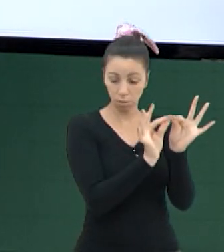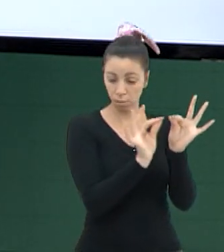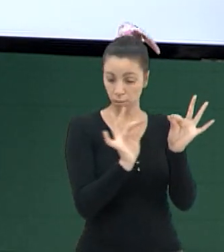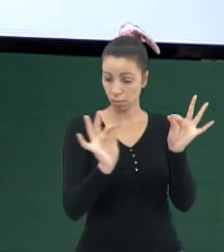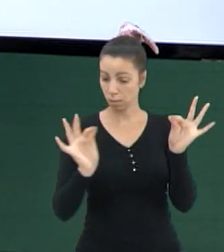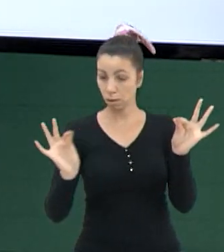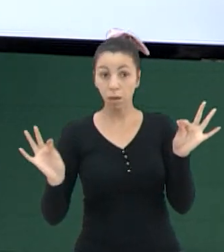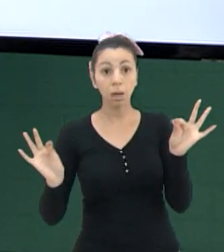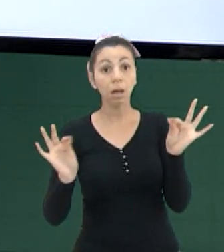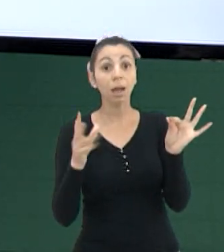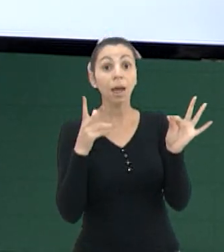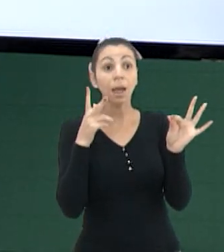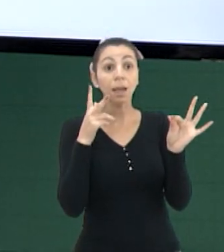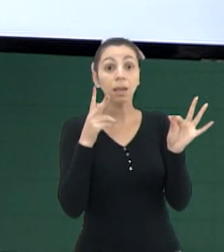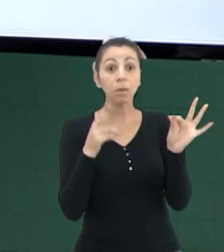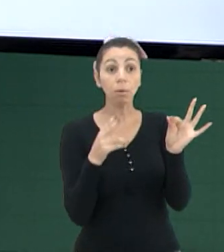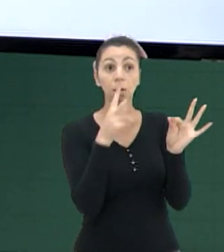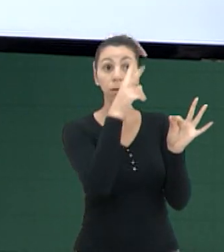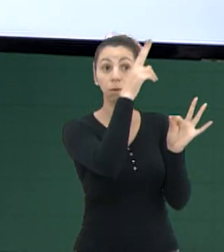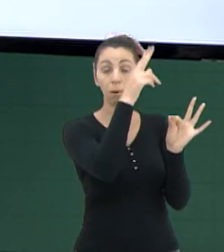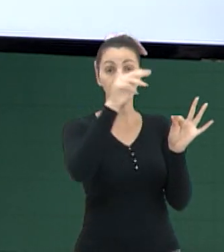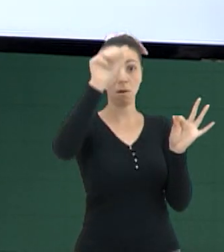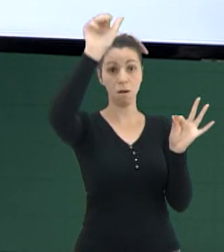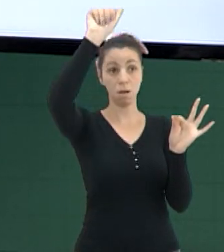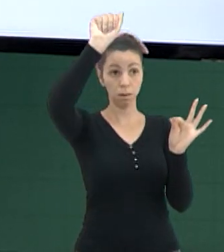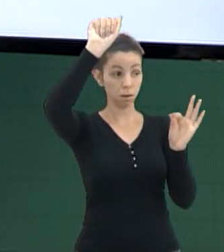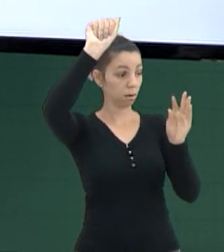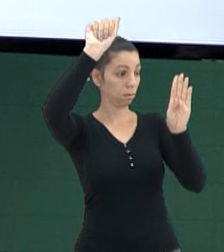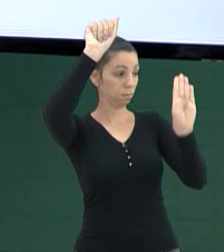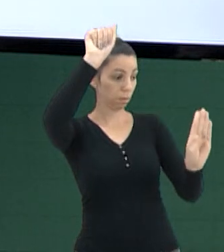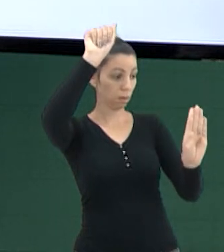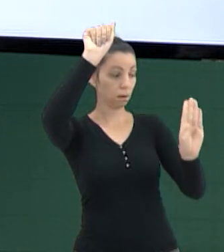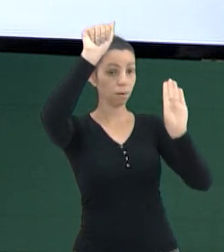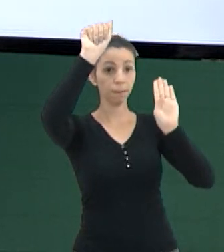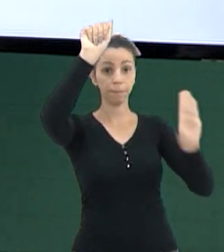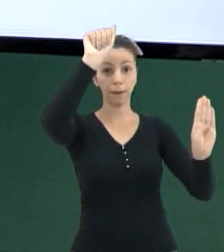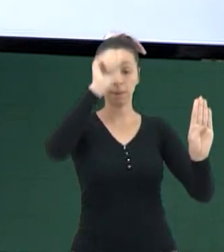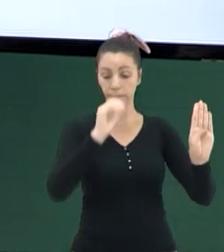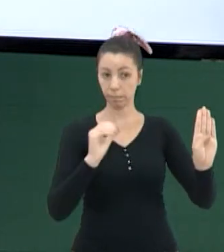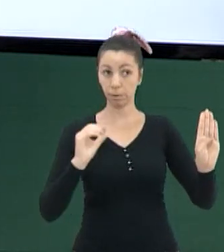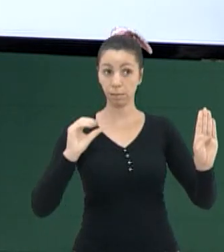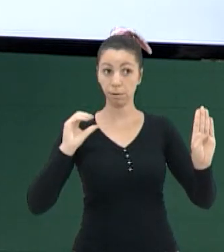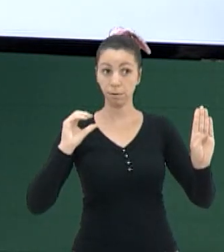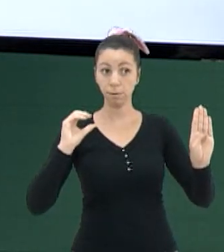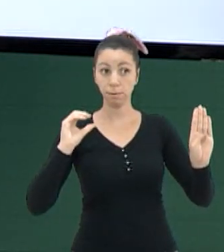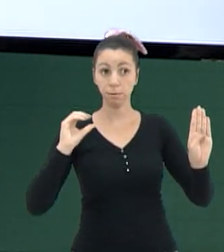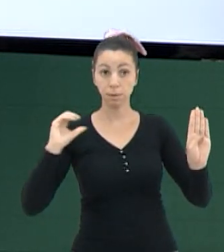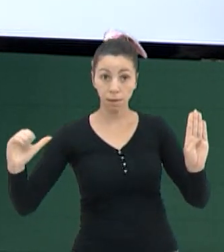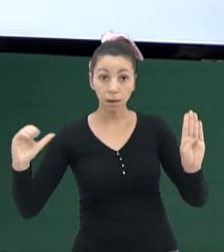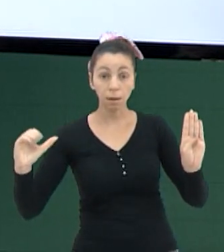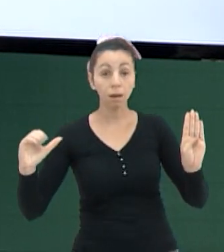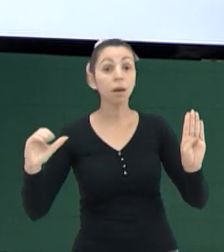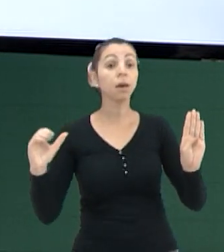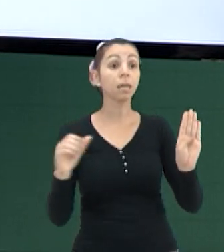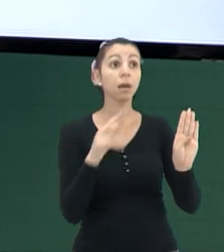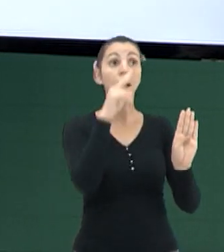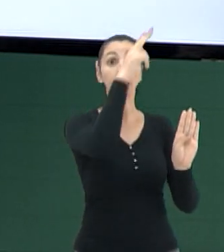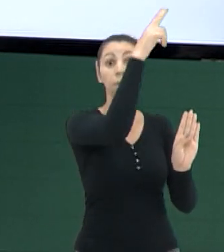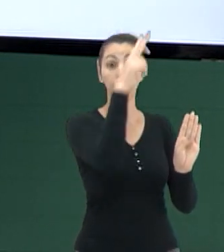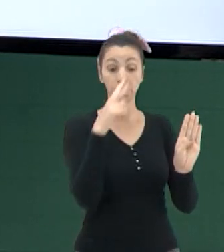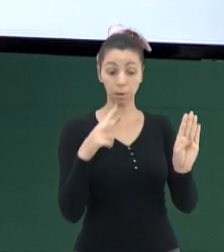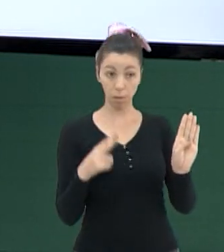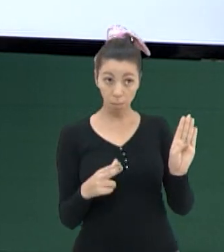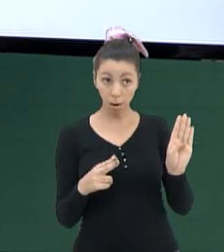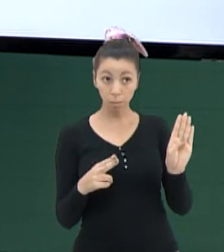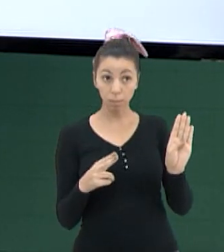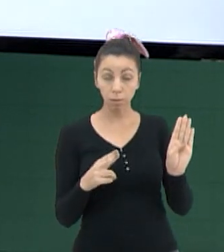lado BC. Então, eu preciso, se eu sei o valor de AB, esse